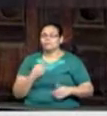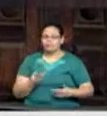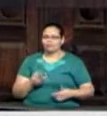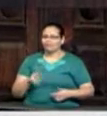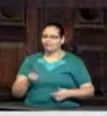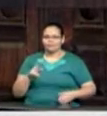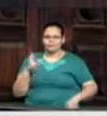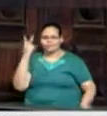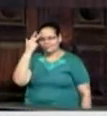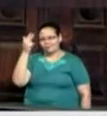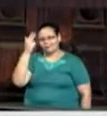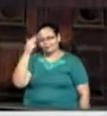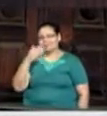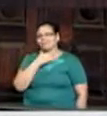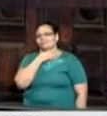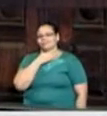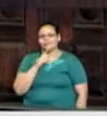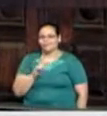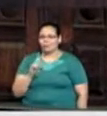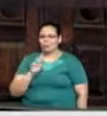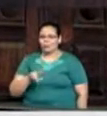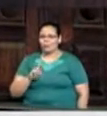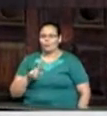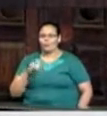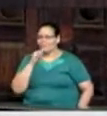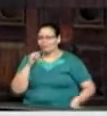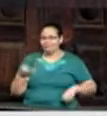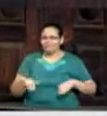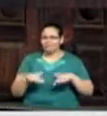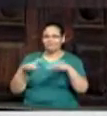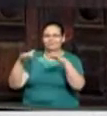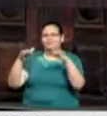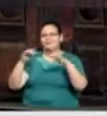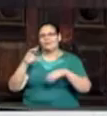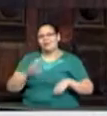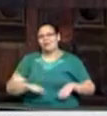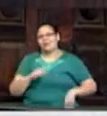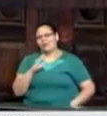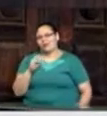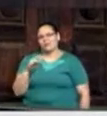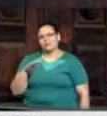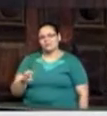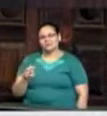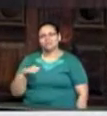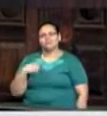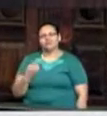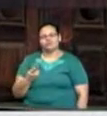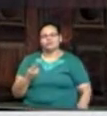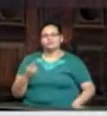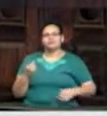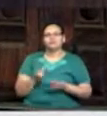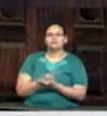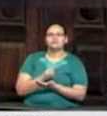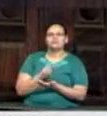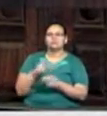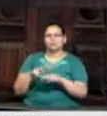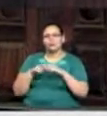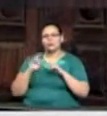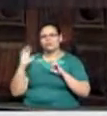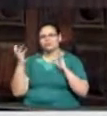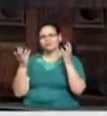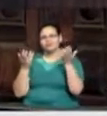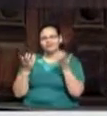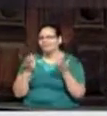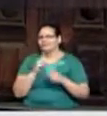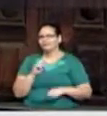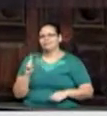natural, não é um desastre natural, não é uma calamidade por força da natureza,